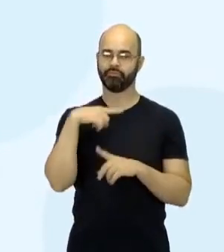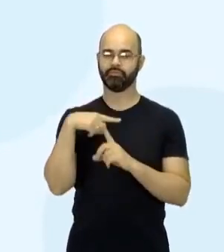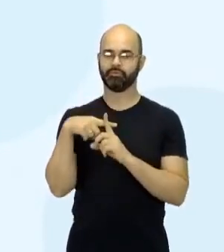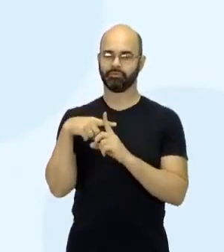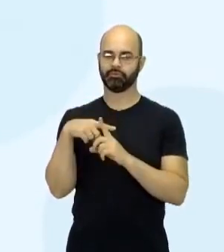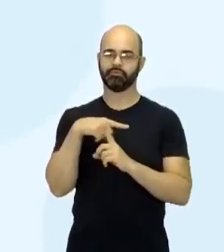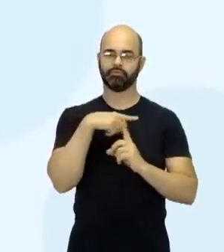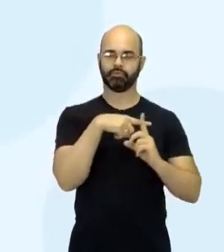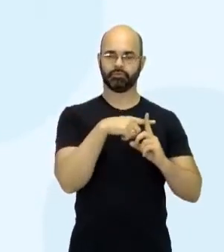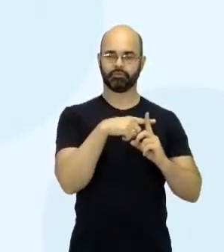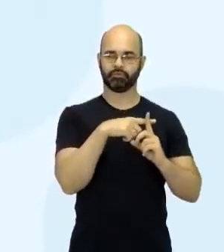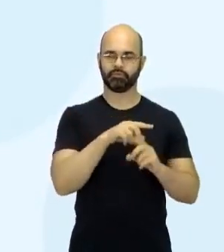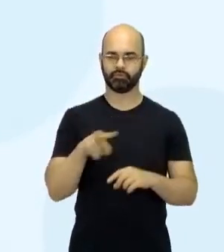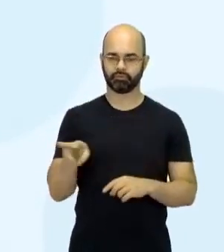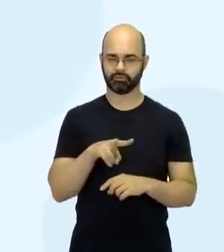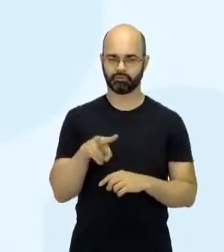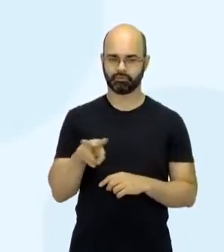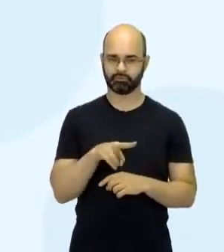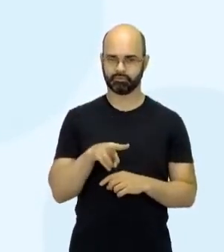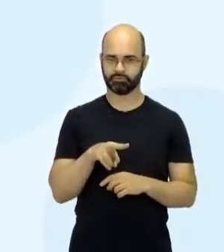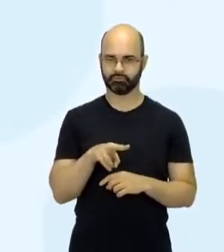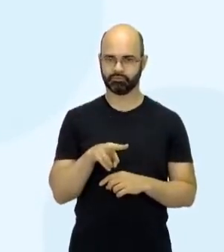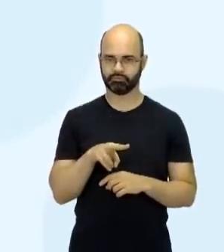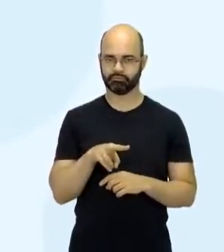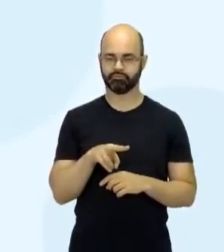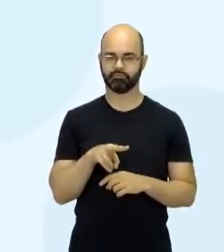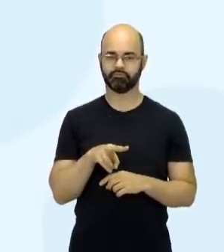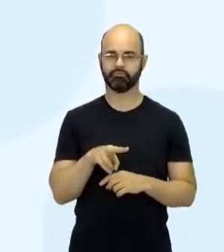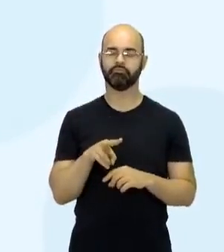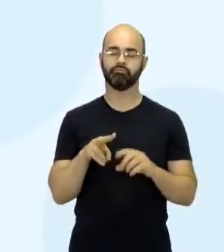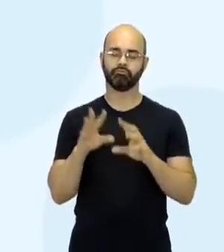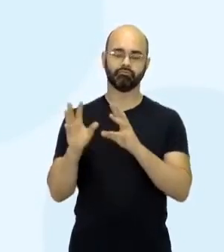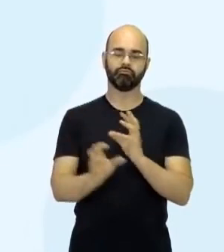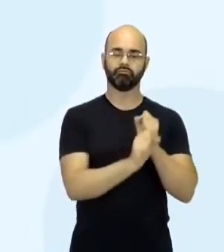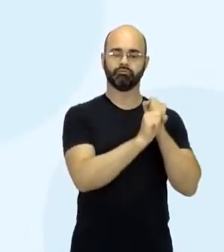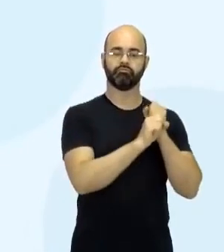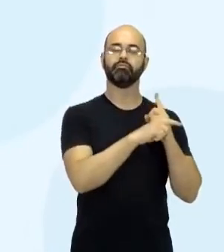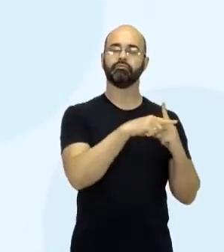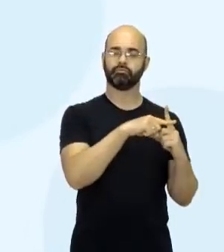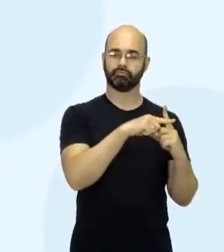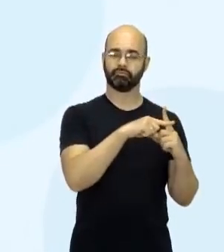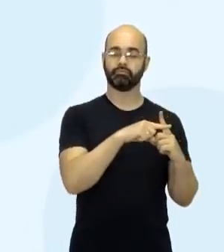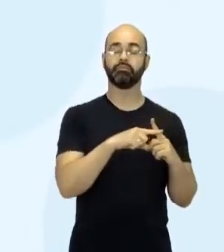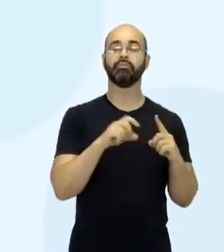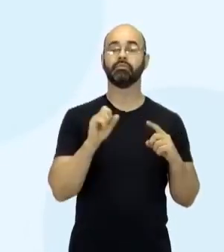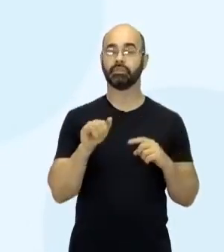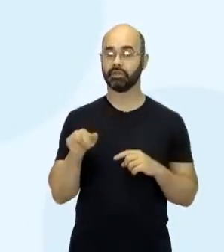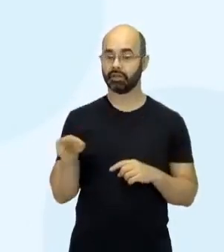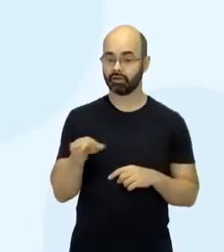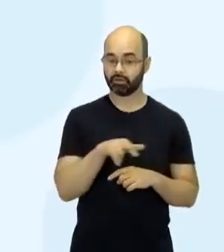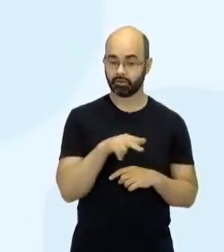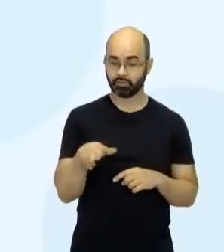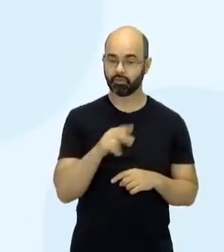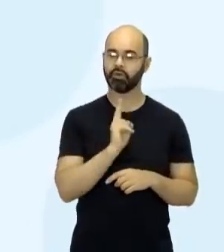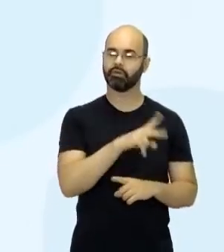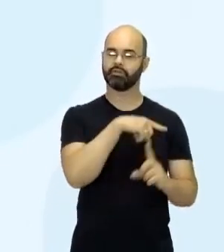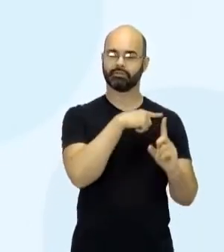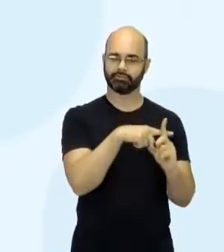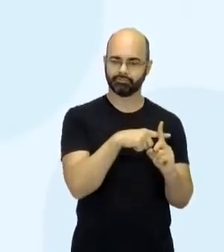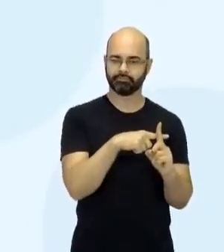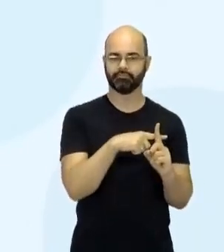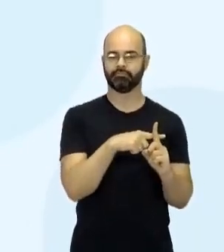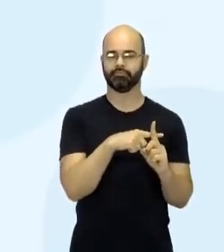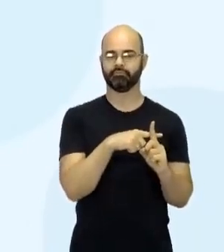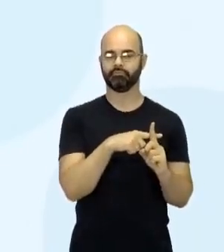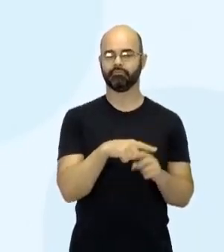e positivo. Então, sinais iguais é positivo. Sinais iguais é positivo.